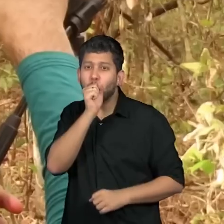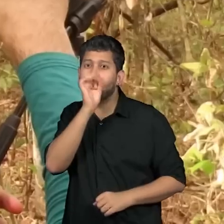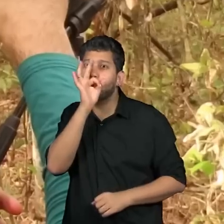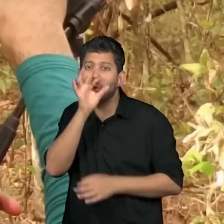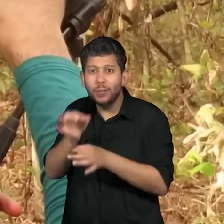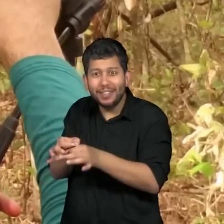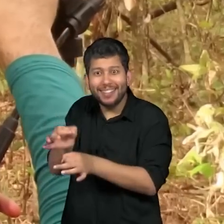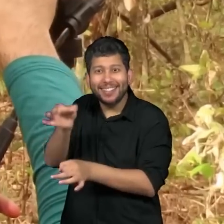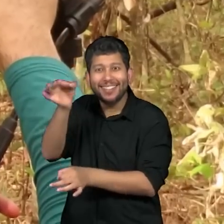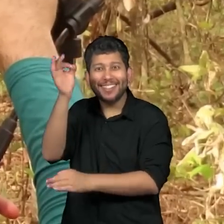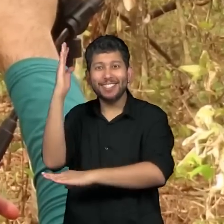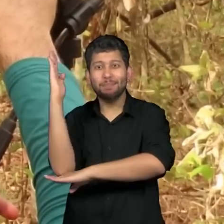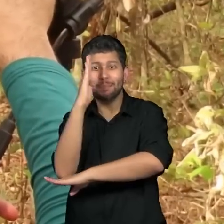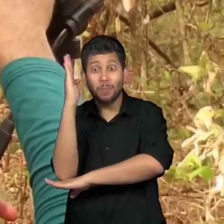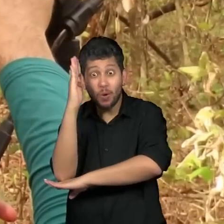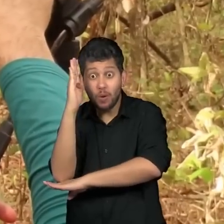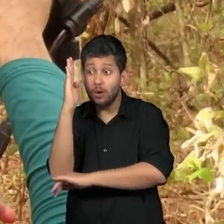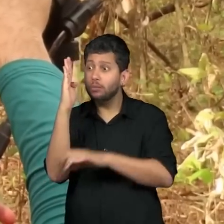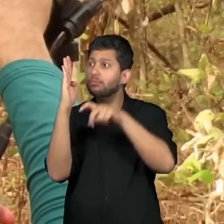nativo.